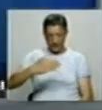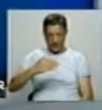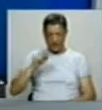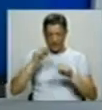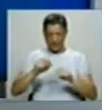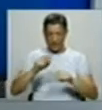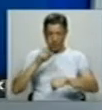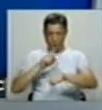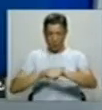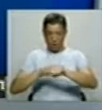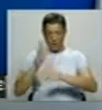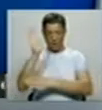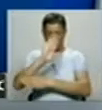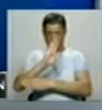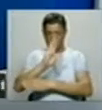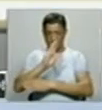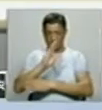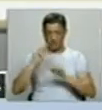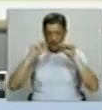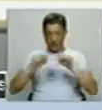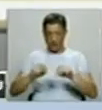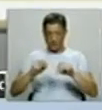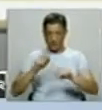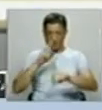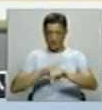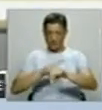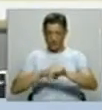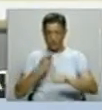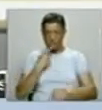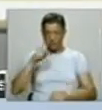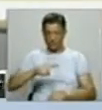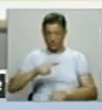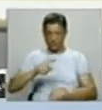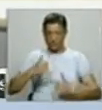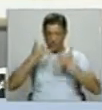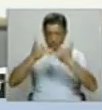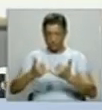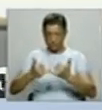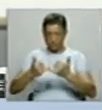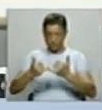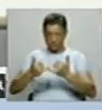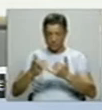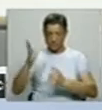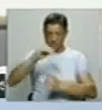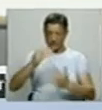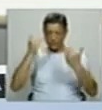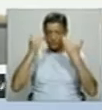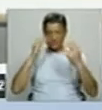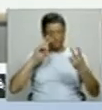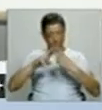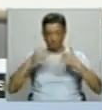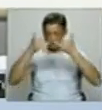à hora da despedida. Temos que acertar relógio e voltamos já daqui a pouco com mais notícias. Até já.